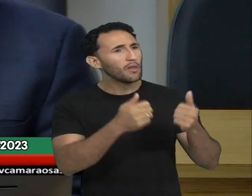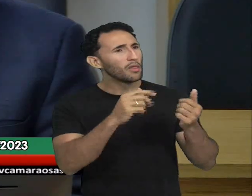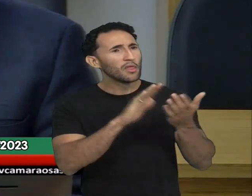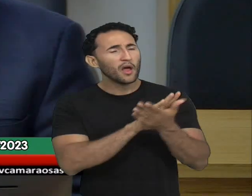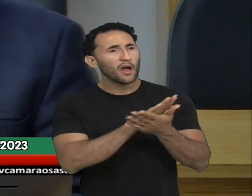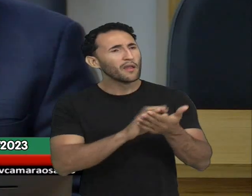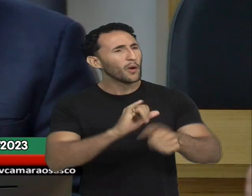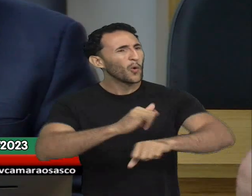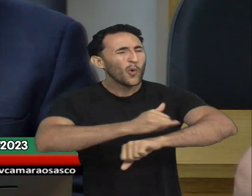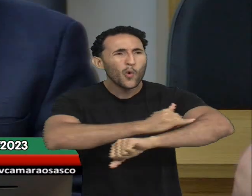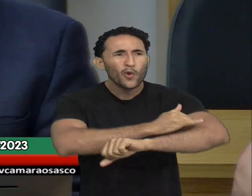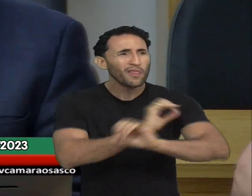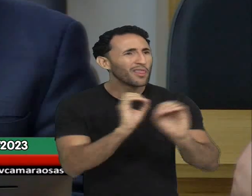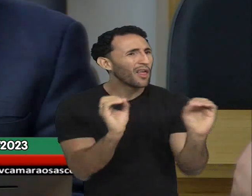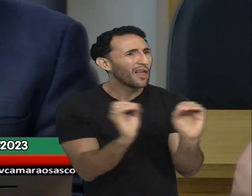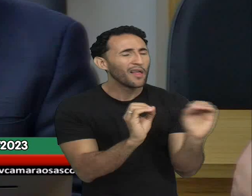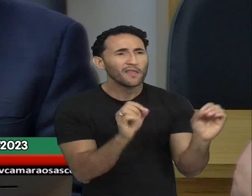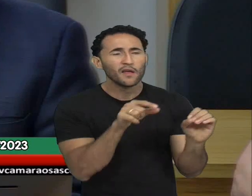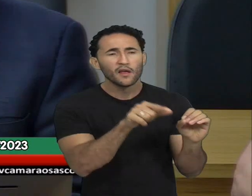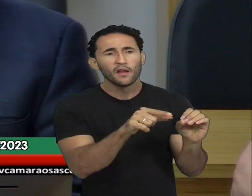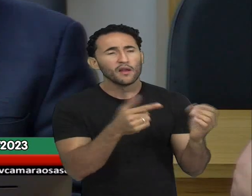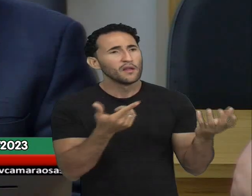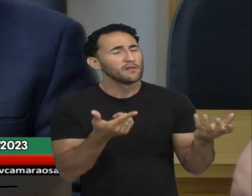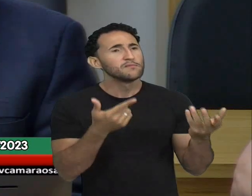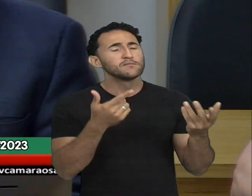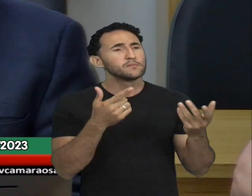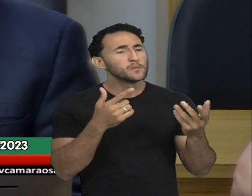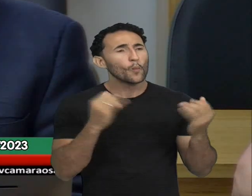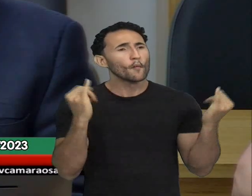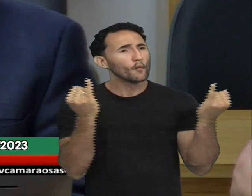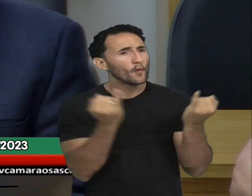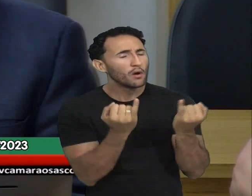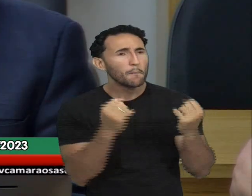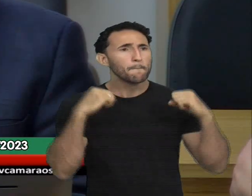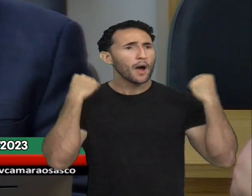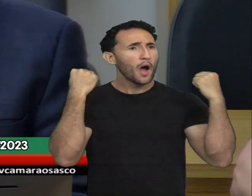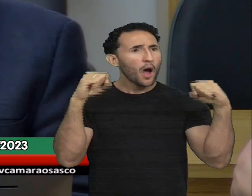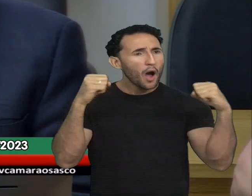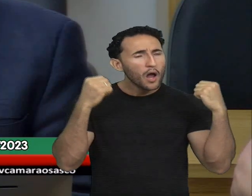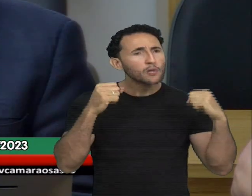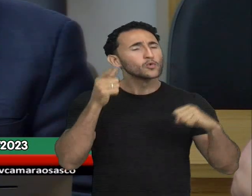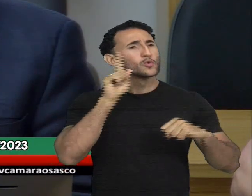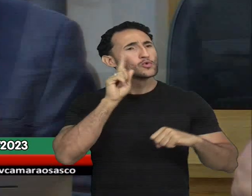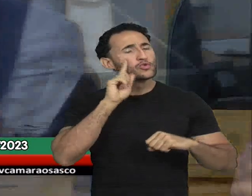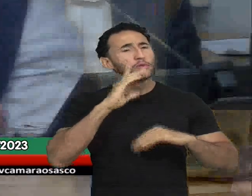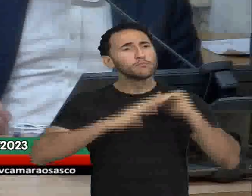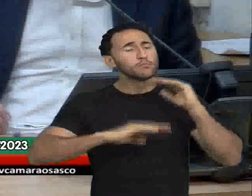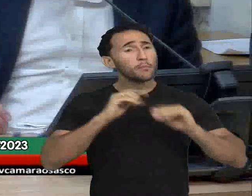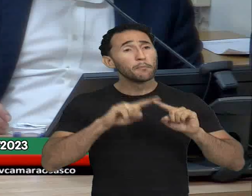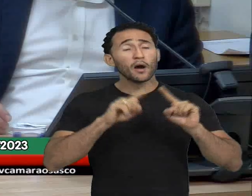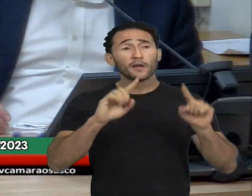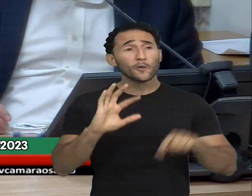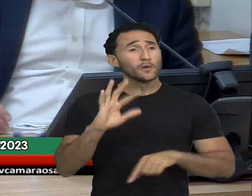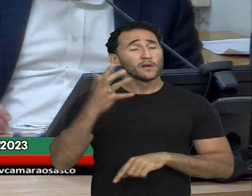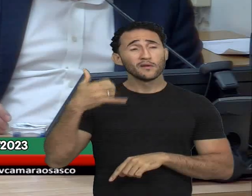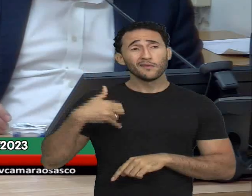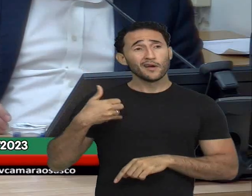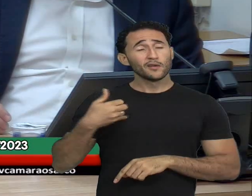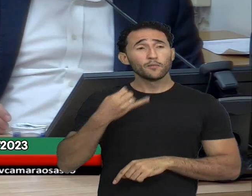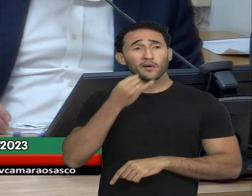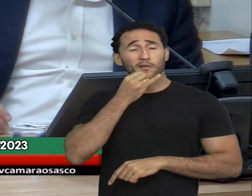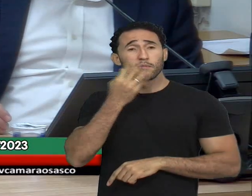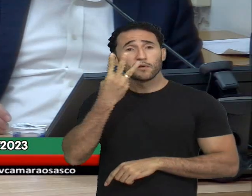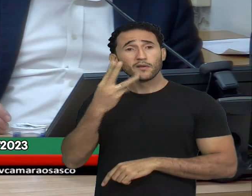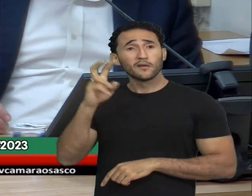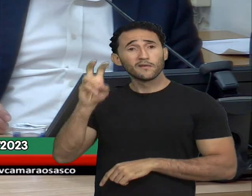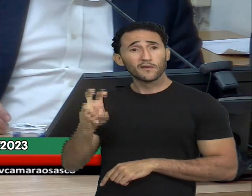gente citou. Sim. Não é obeso, malha, faz atividade e infarta com 35 anos.